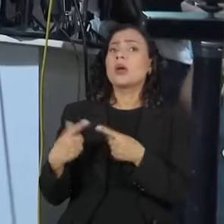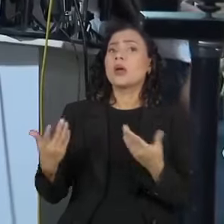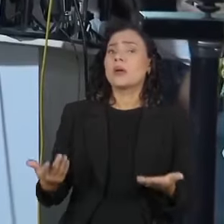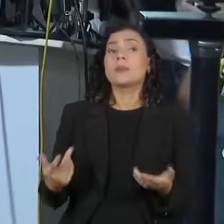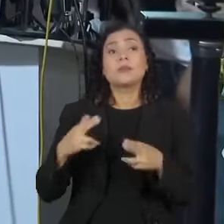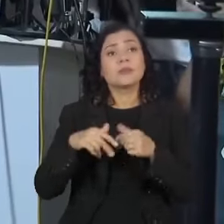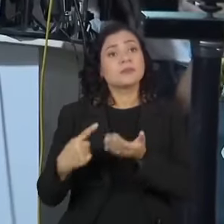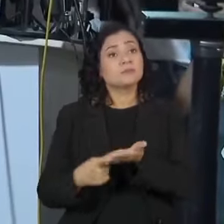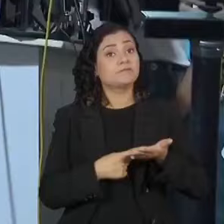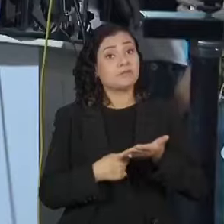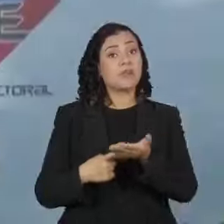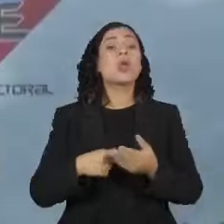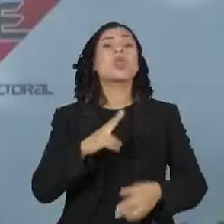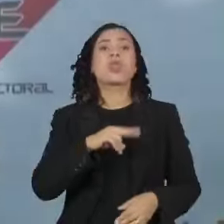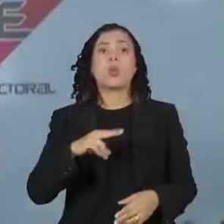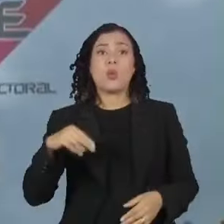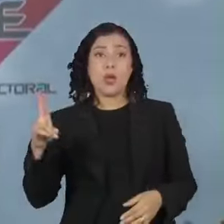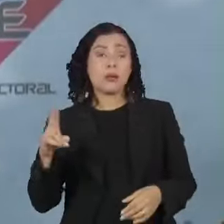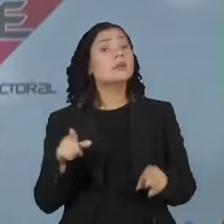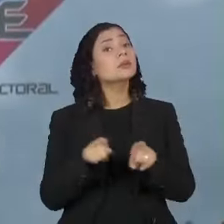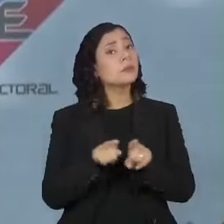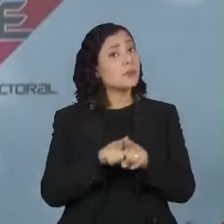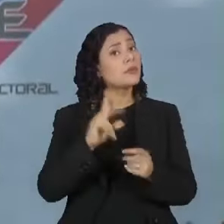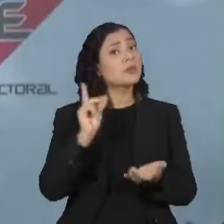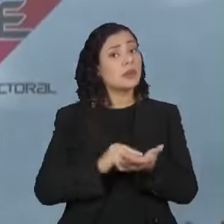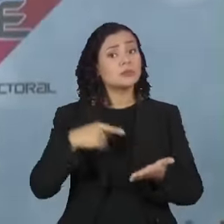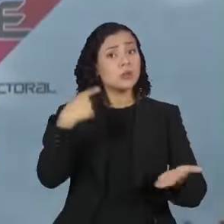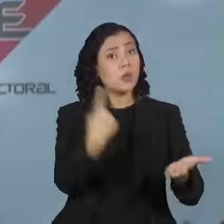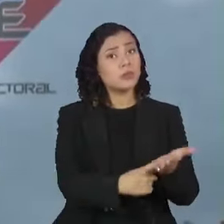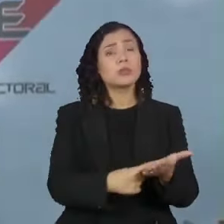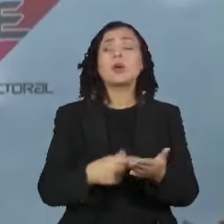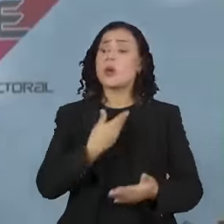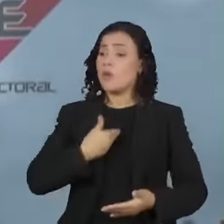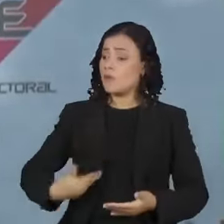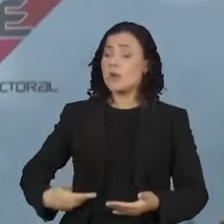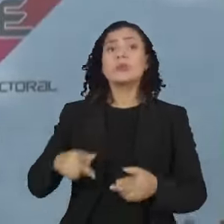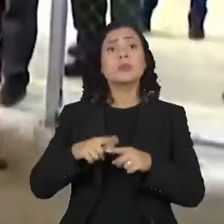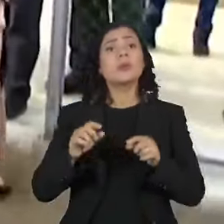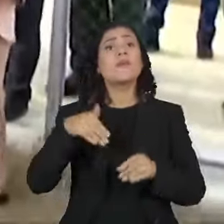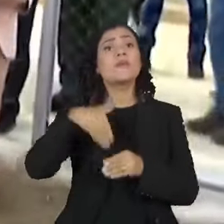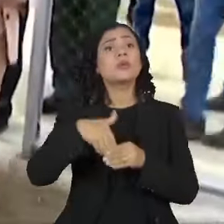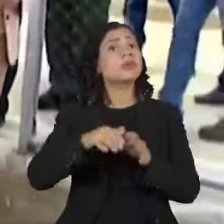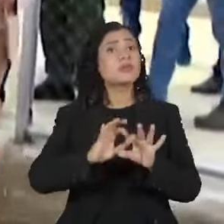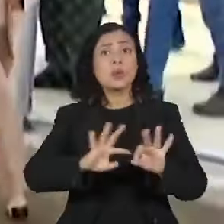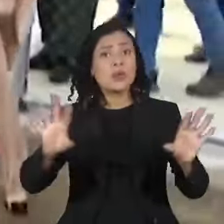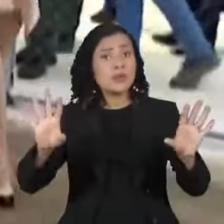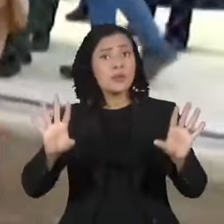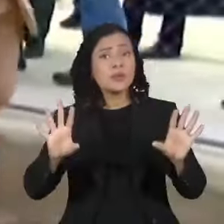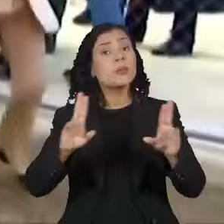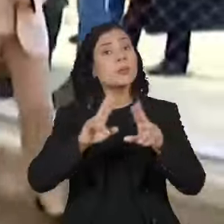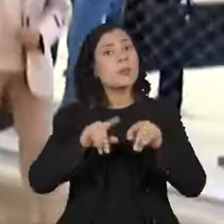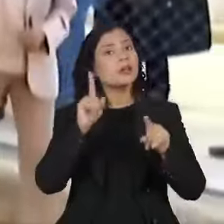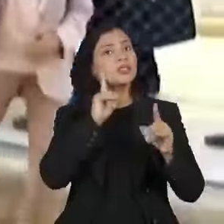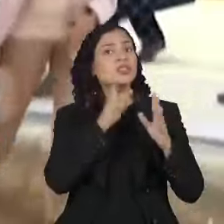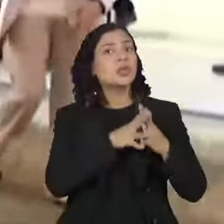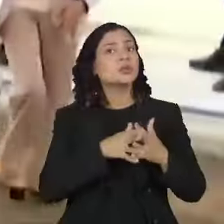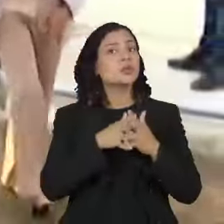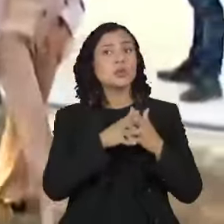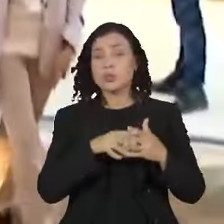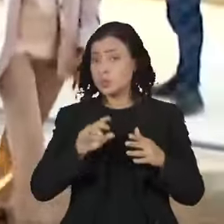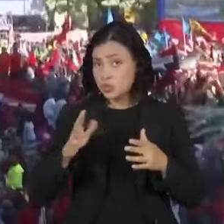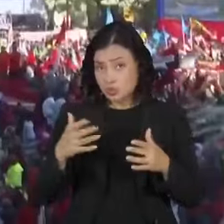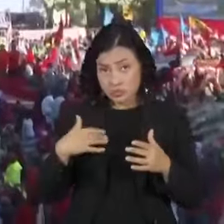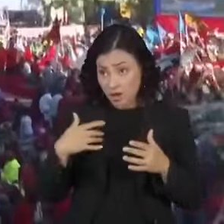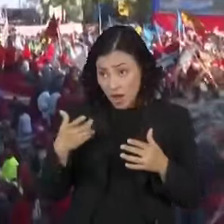mediado pela Noruega oposição e governo se comprometeram a viabilizar eleições Livres em troca os Estados Unidos cancelaram o